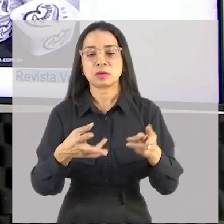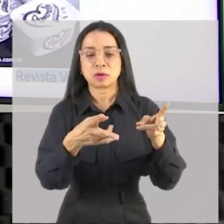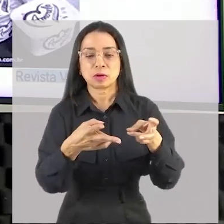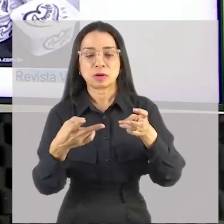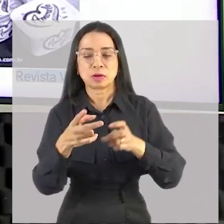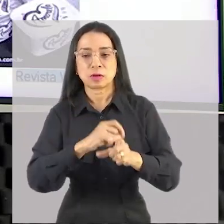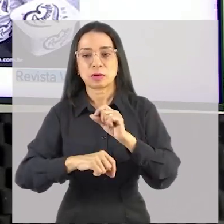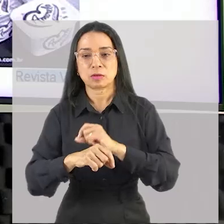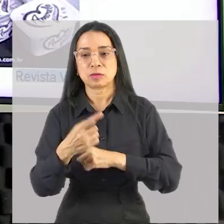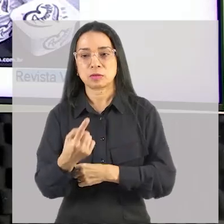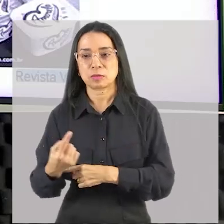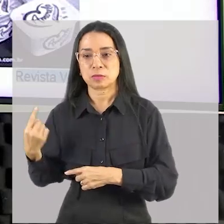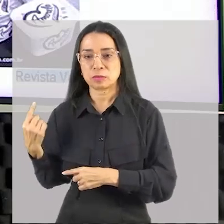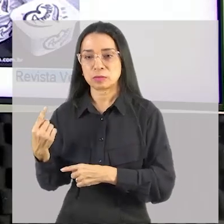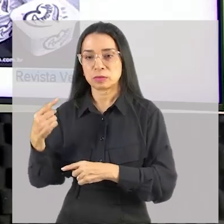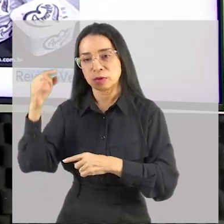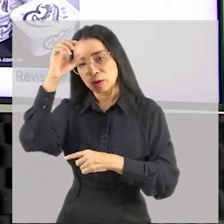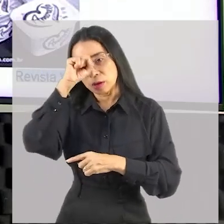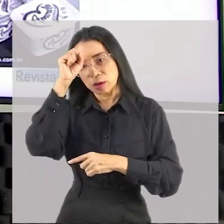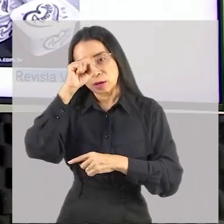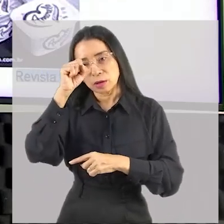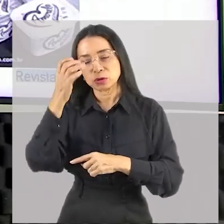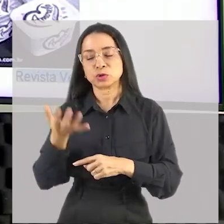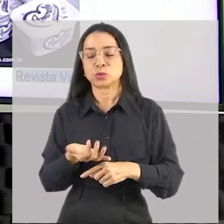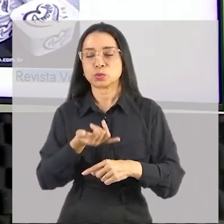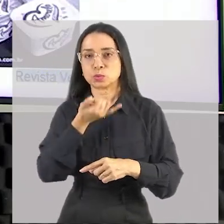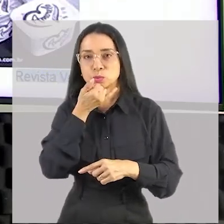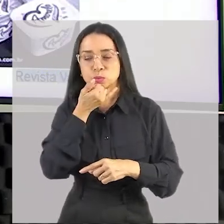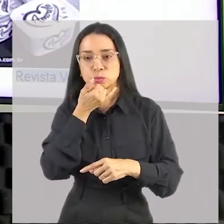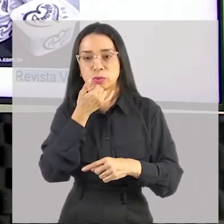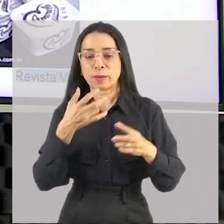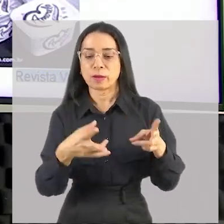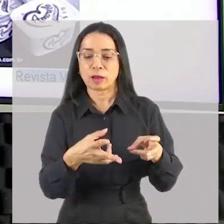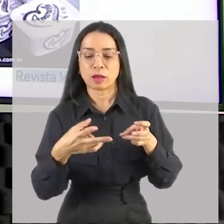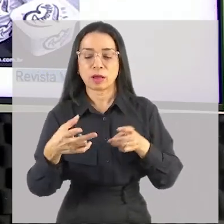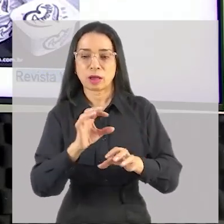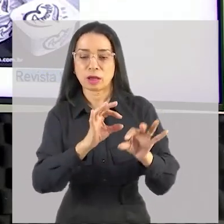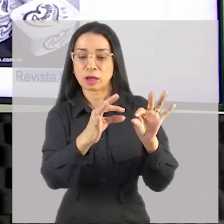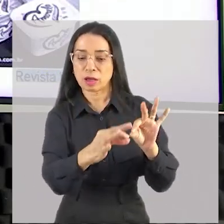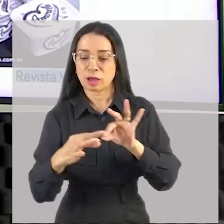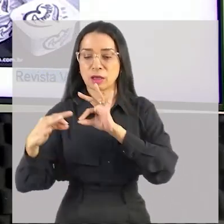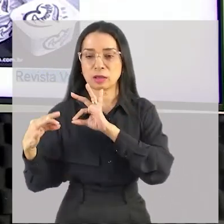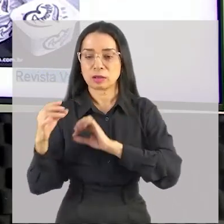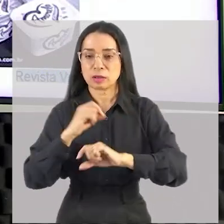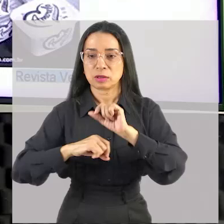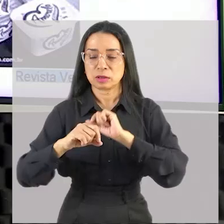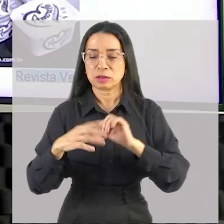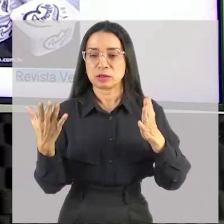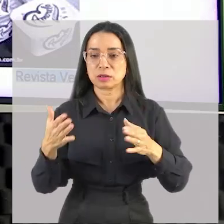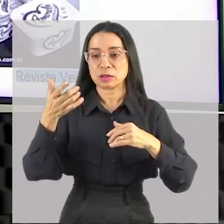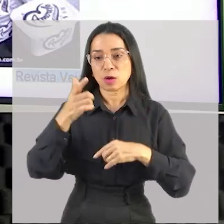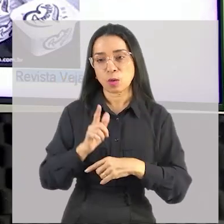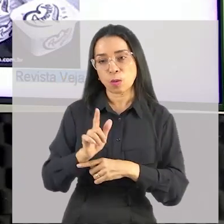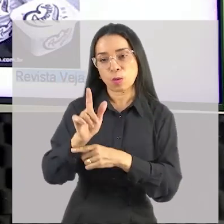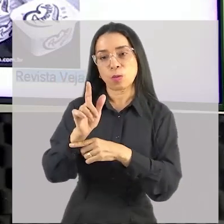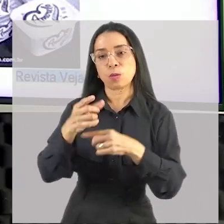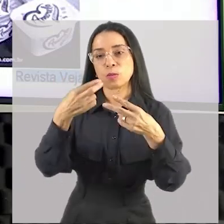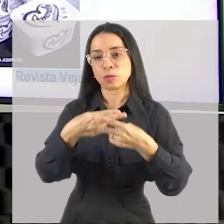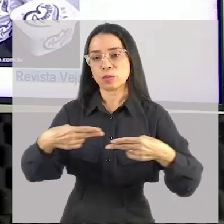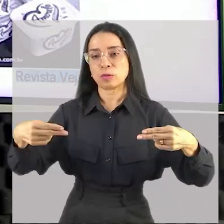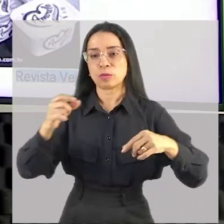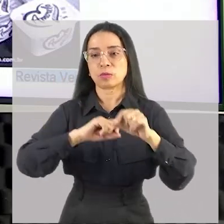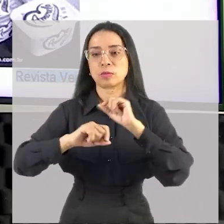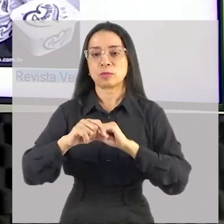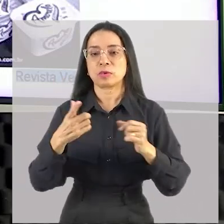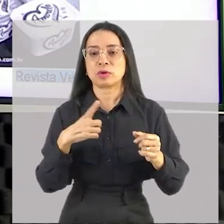atrair, para prender a atenção do destinatário, que é o público consumidor, dentre outros